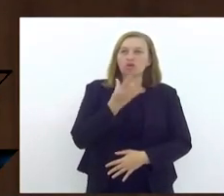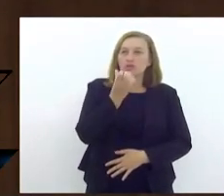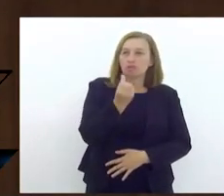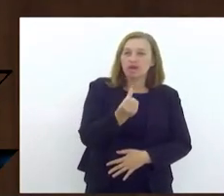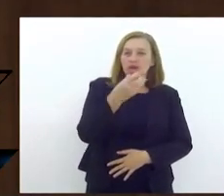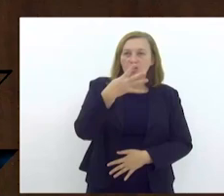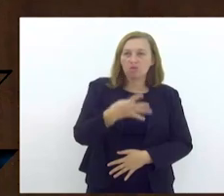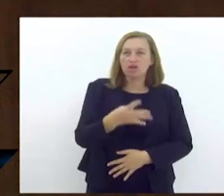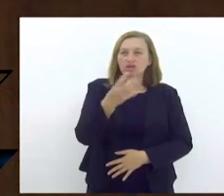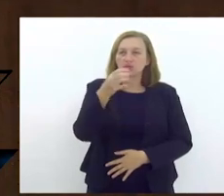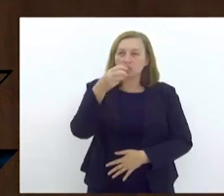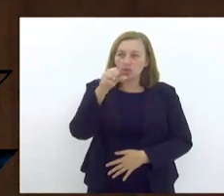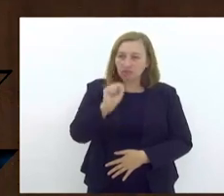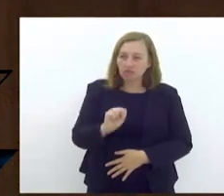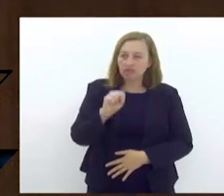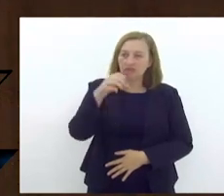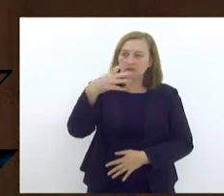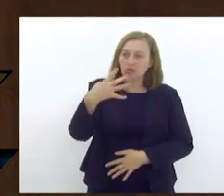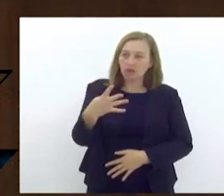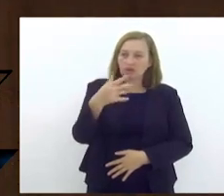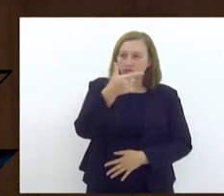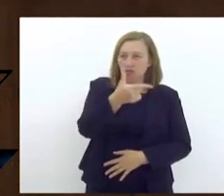6484 2022